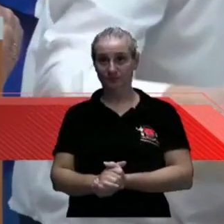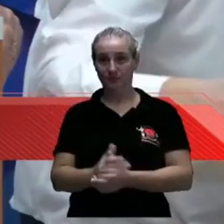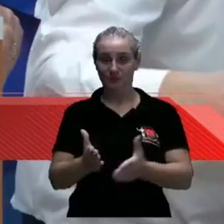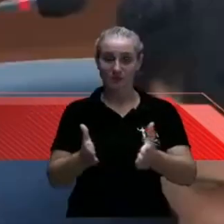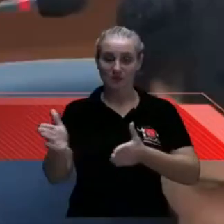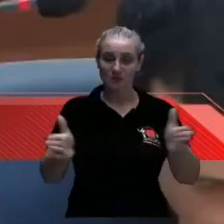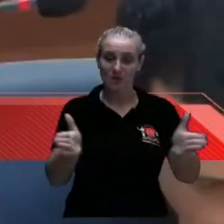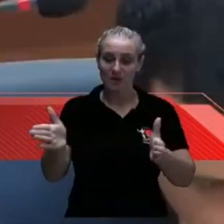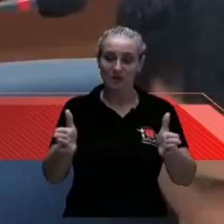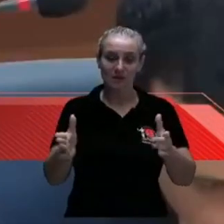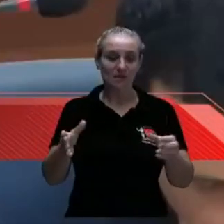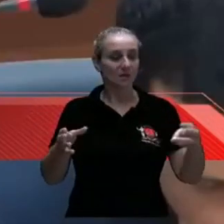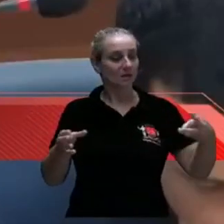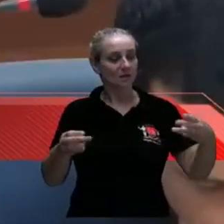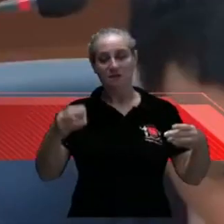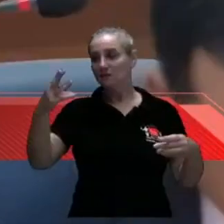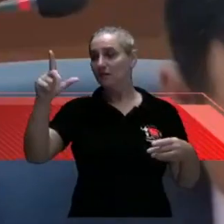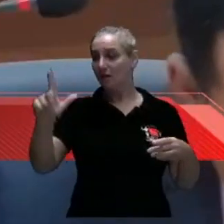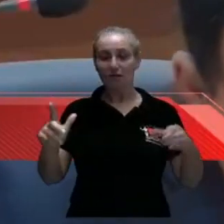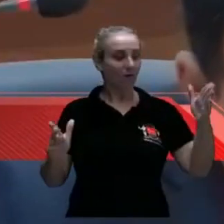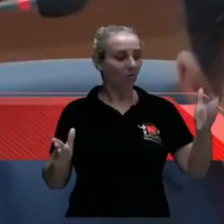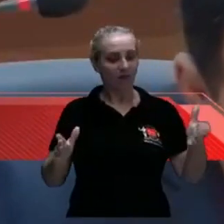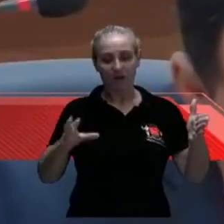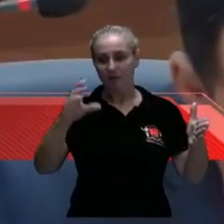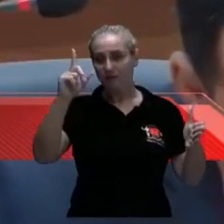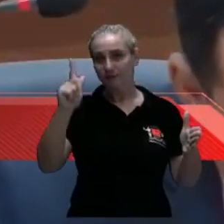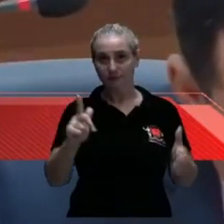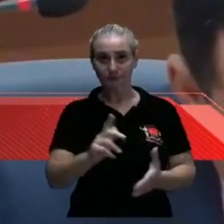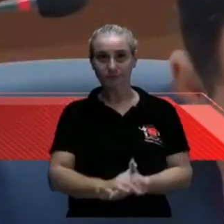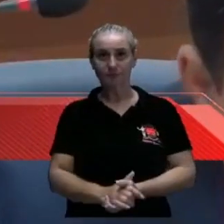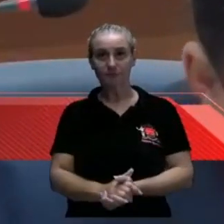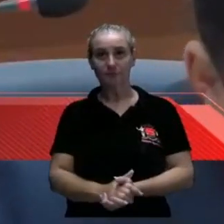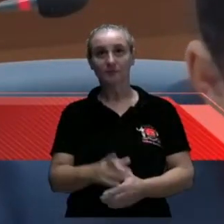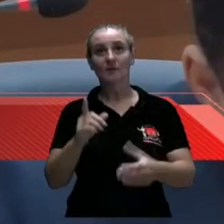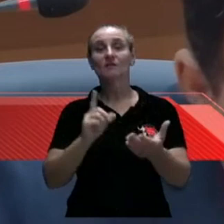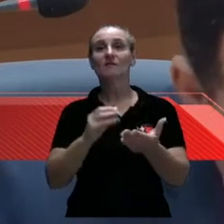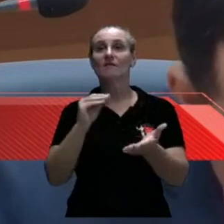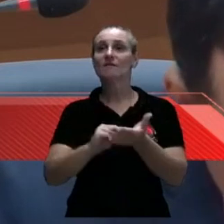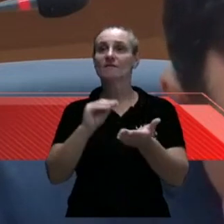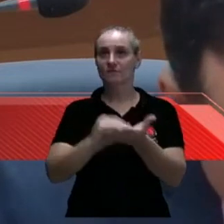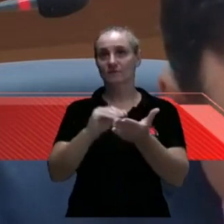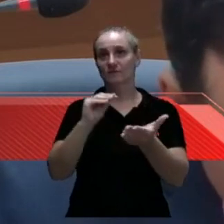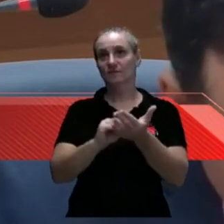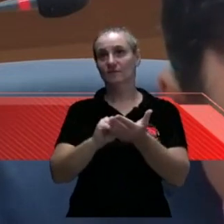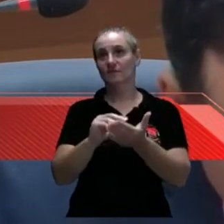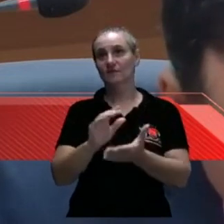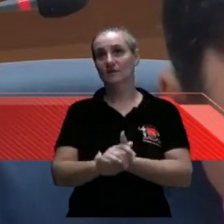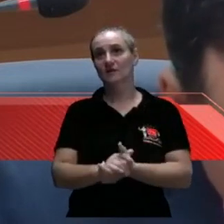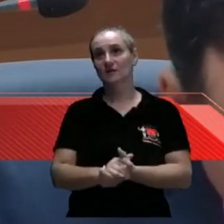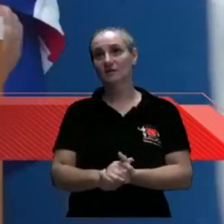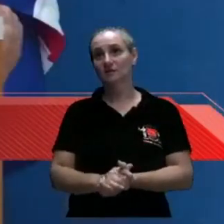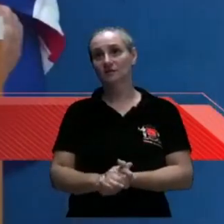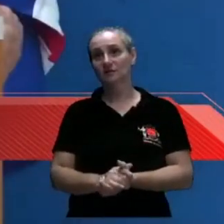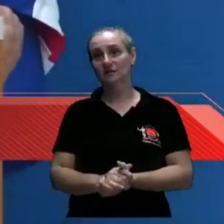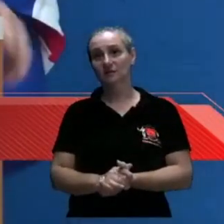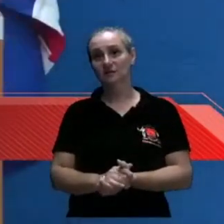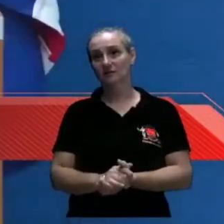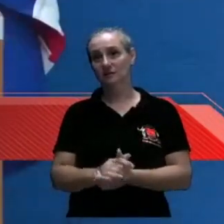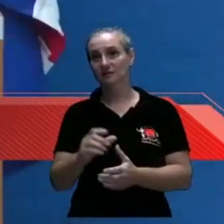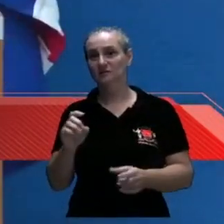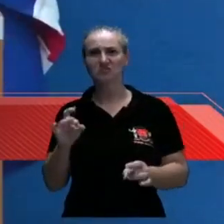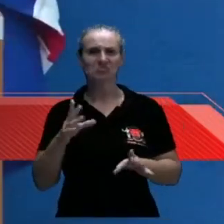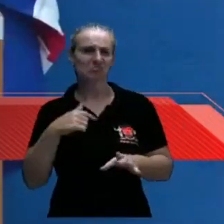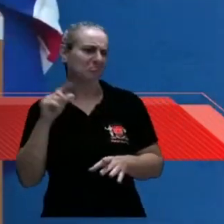sei o que que falta, mas falta alguma coisa. Talvez falta, ou talvez falte, a nossa intercessão, não